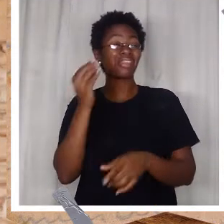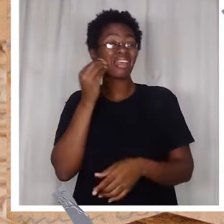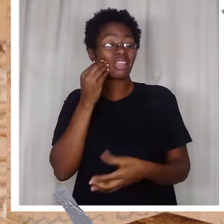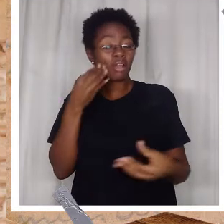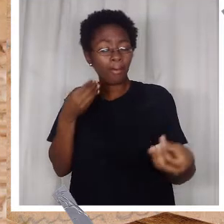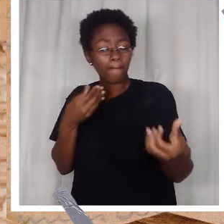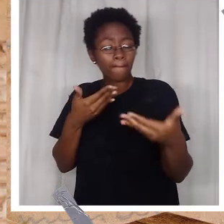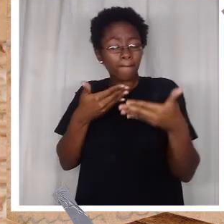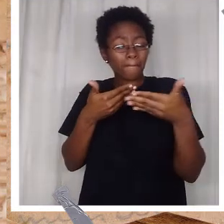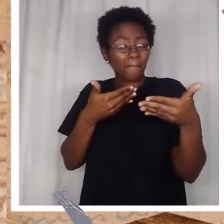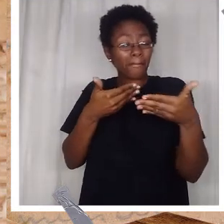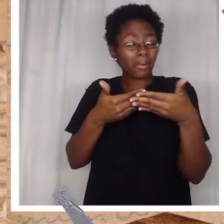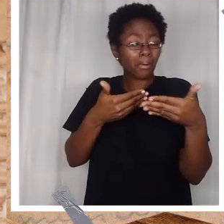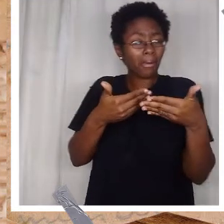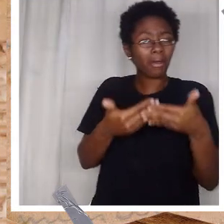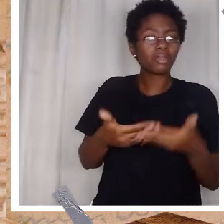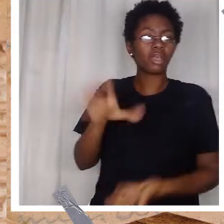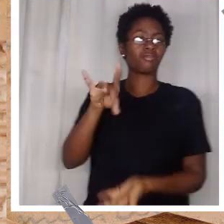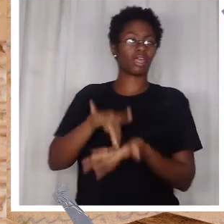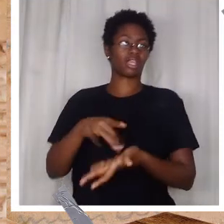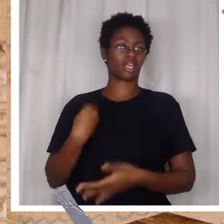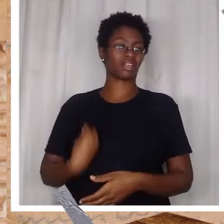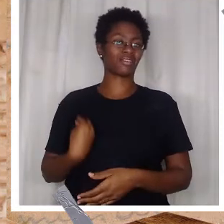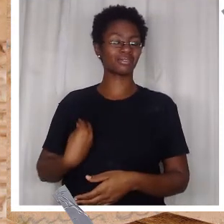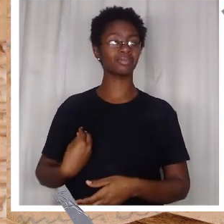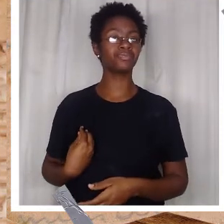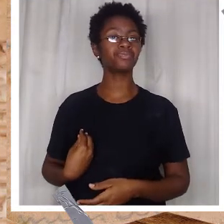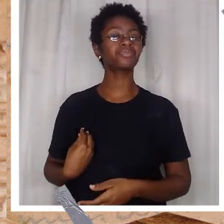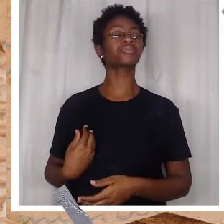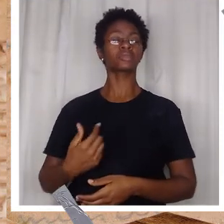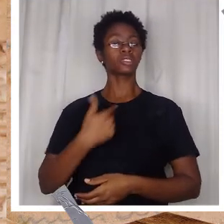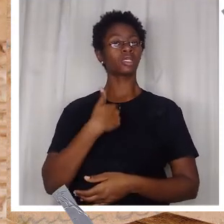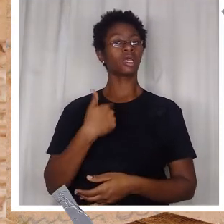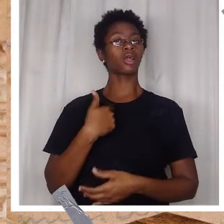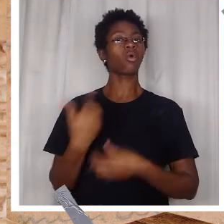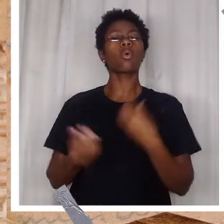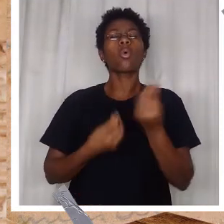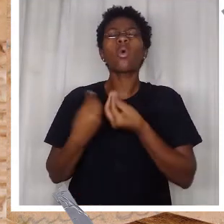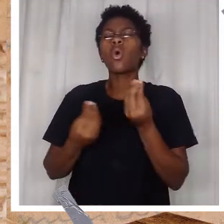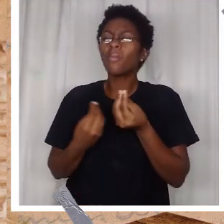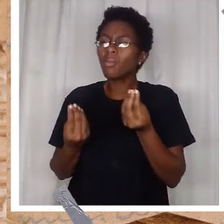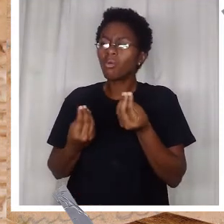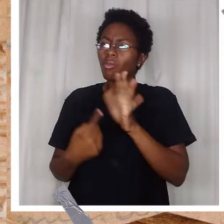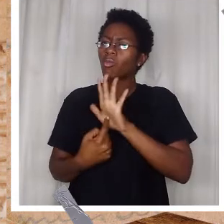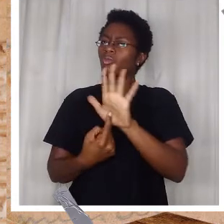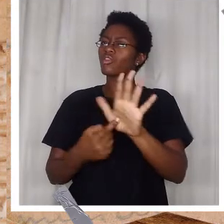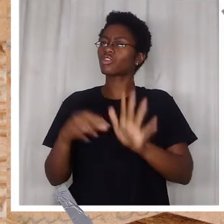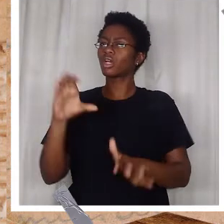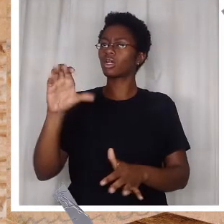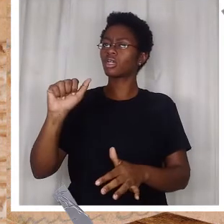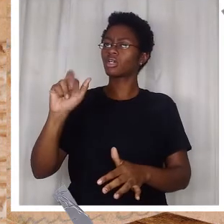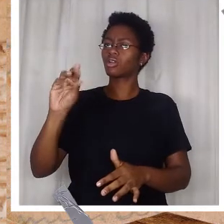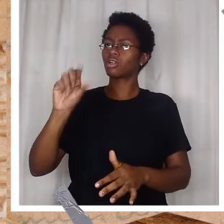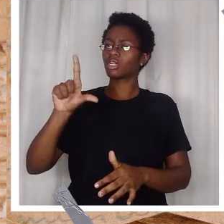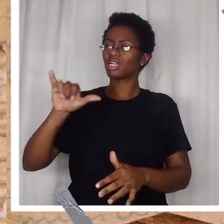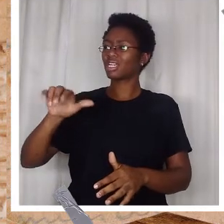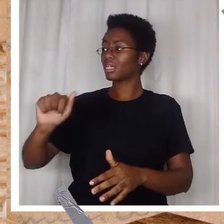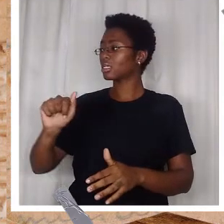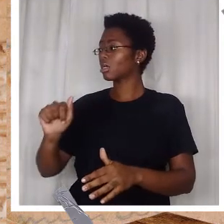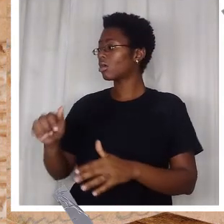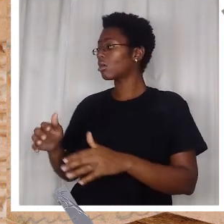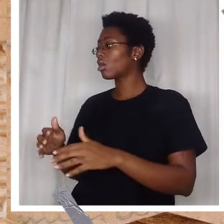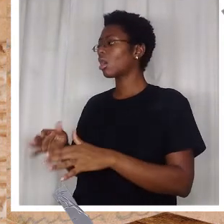né, me ocorre muito sobre como eu vou querer imprimir a Carolina. Elisandro, vou só te